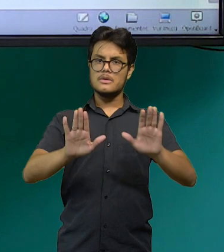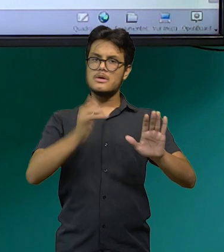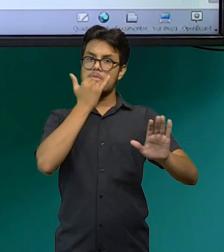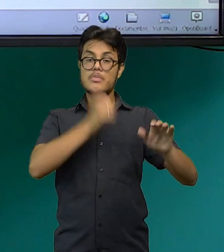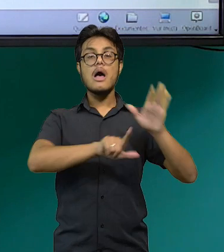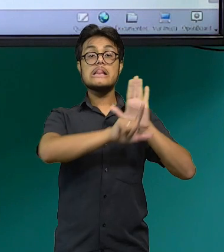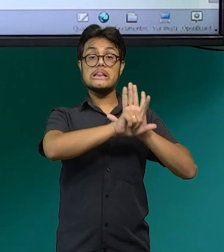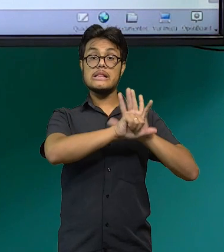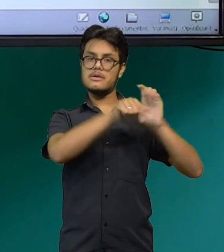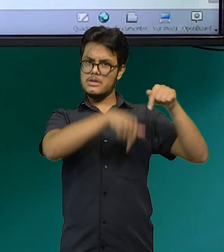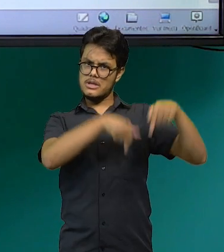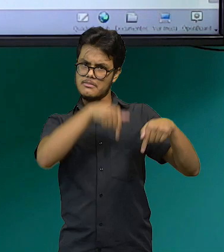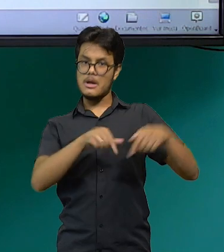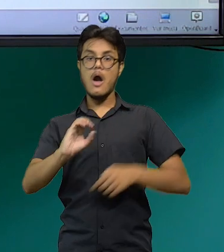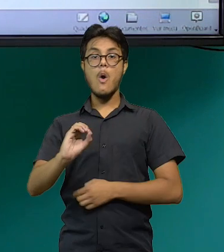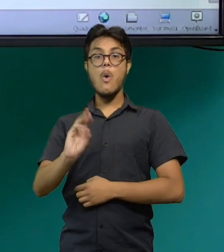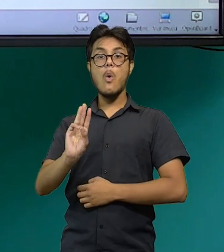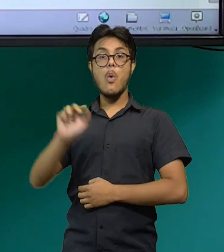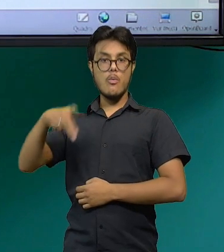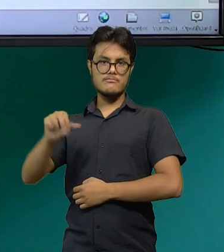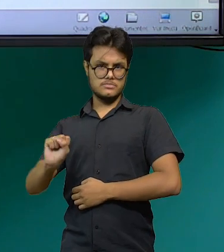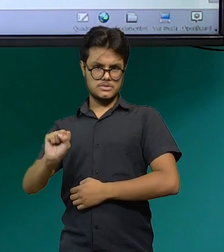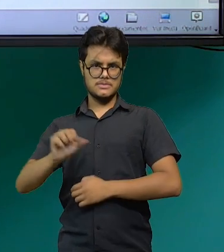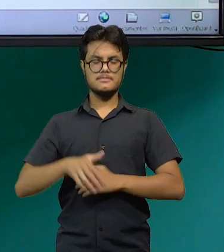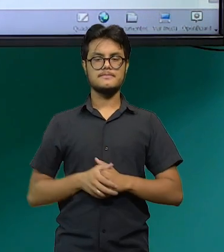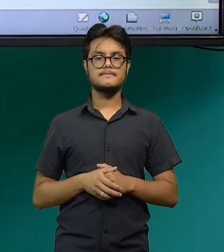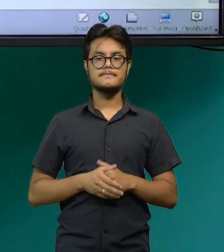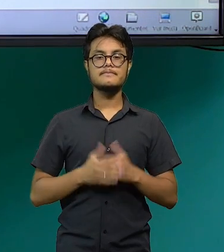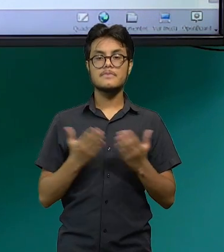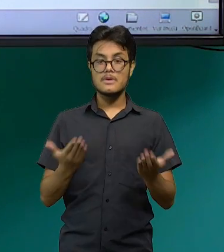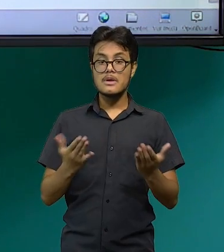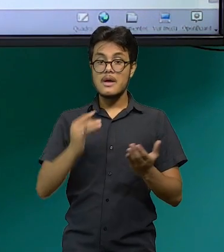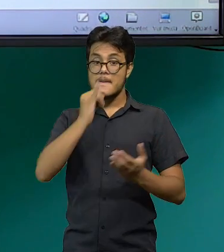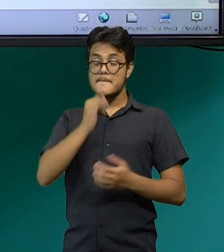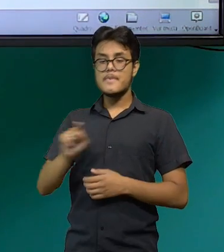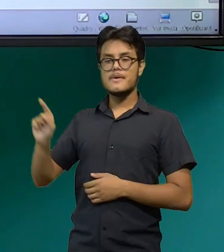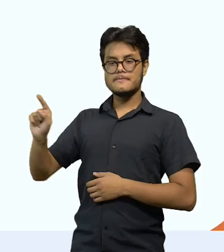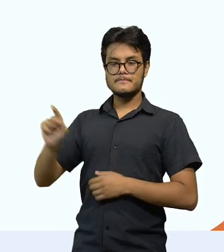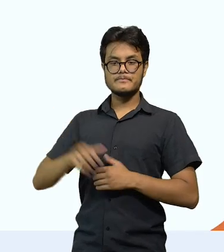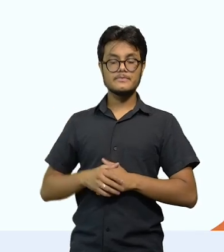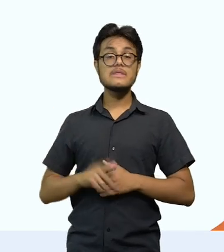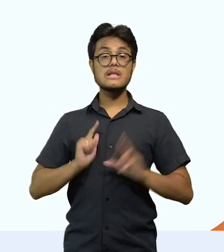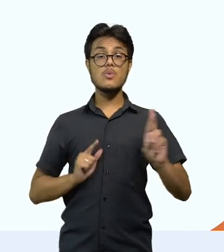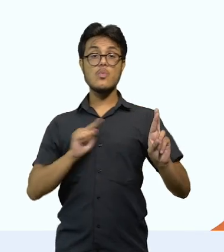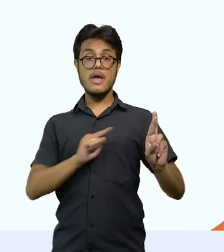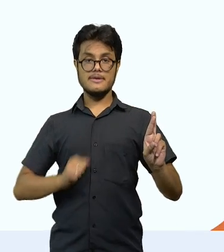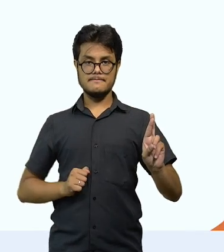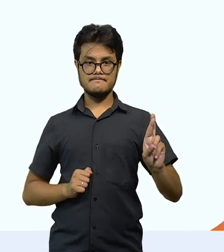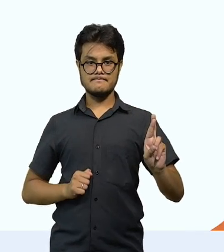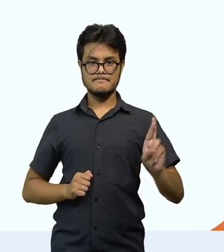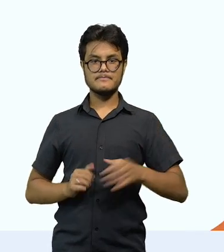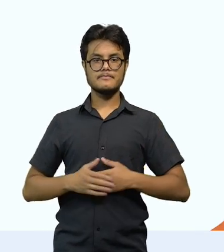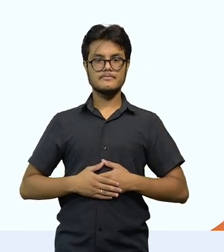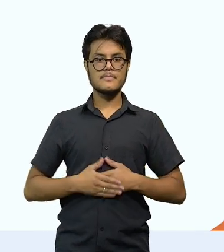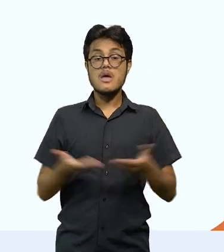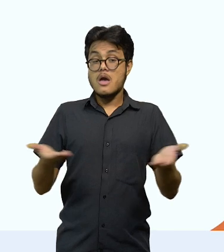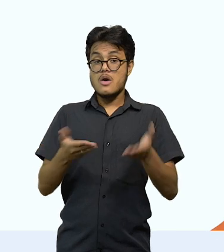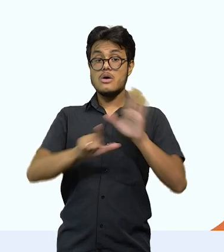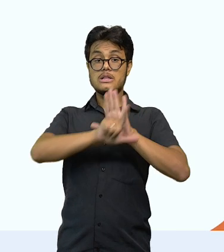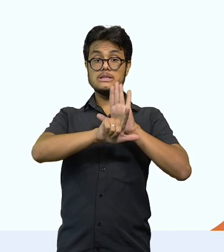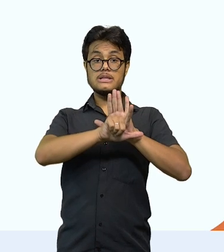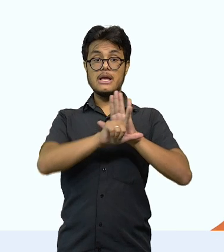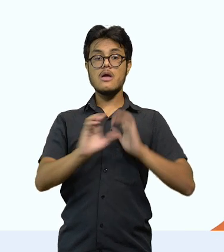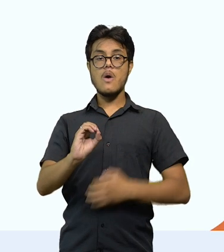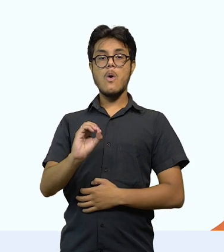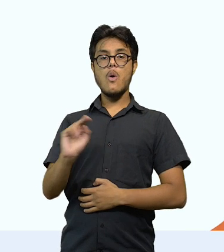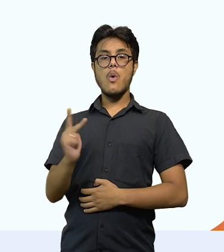carvão. Eles oferecem uma dificuldade à passagem da corrente elétrica. Lei de Ohm-Paulit. Essa lei